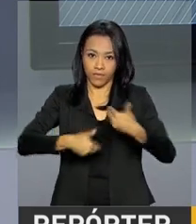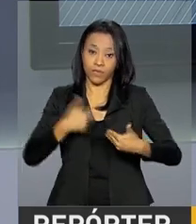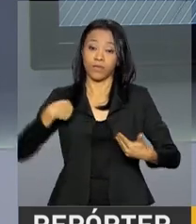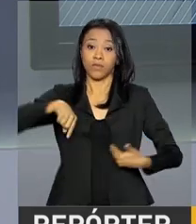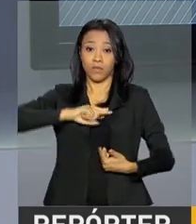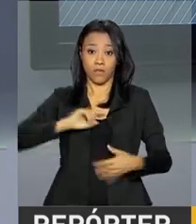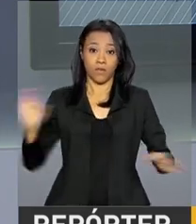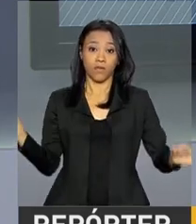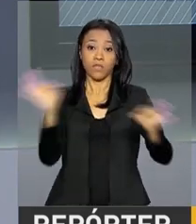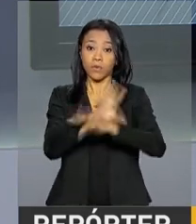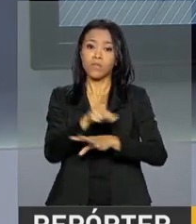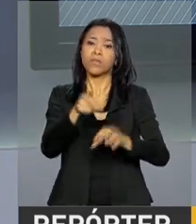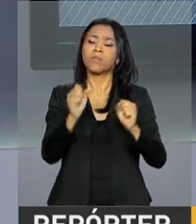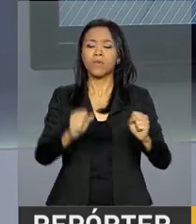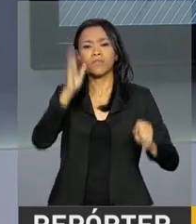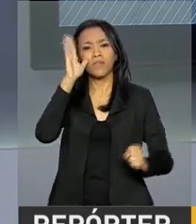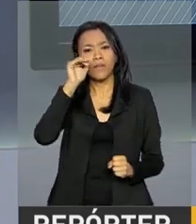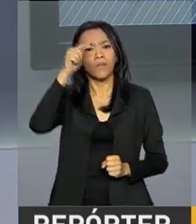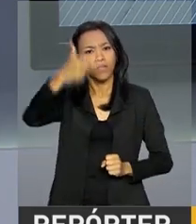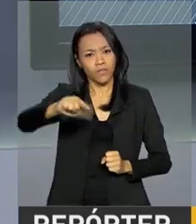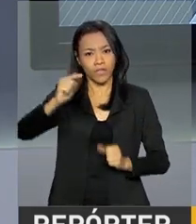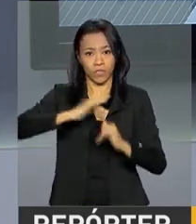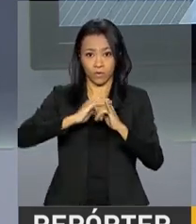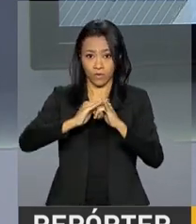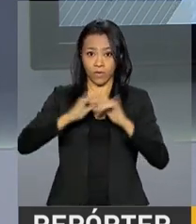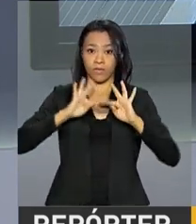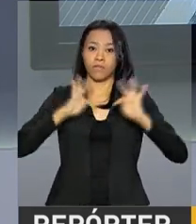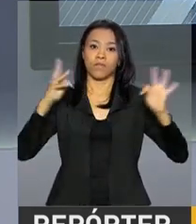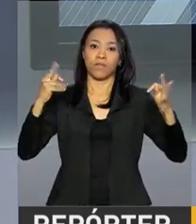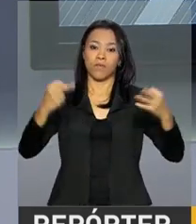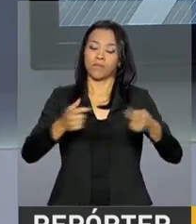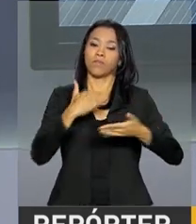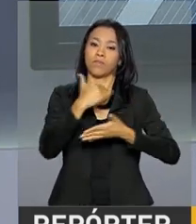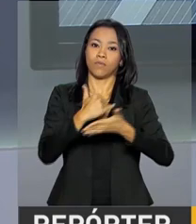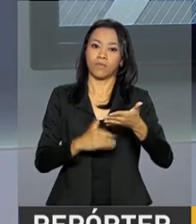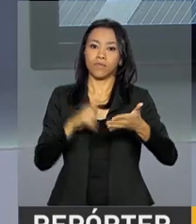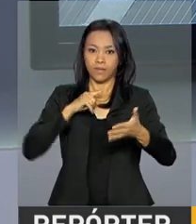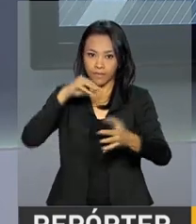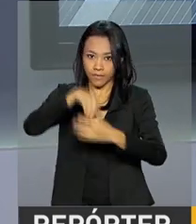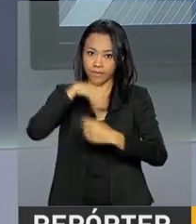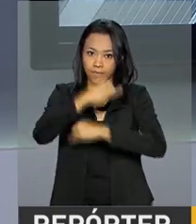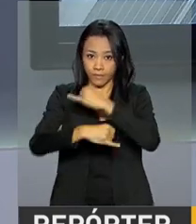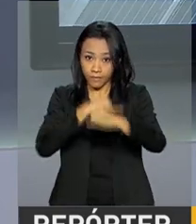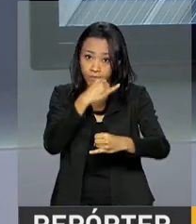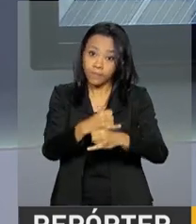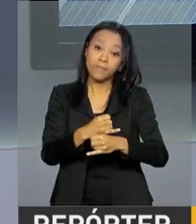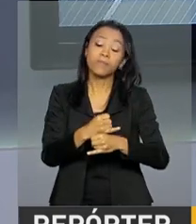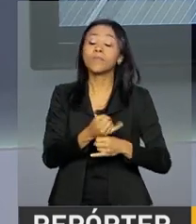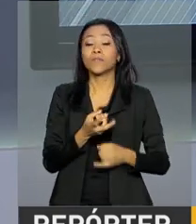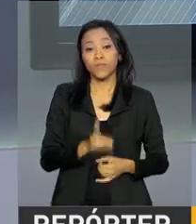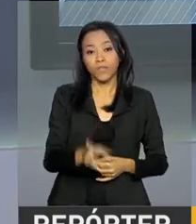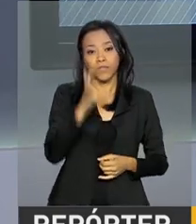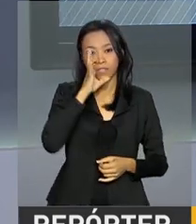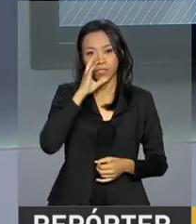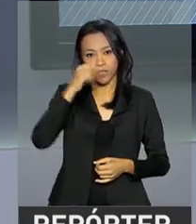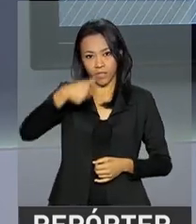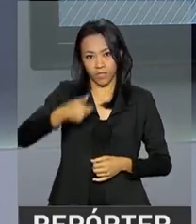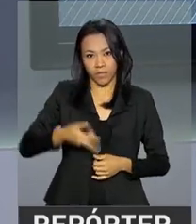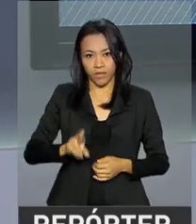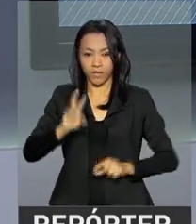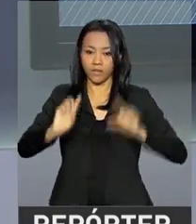Você pode rever as reportagens no YouTube. E toda a nossa programação também está na página da NBR na internet. Continue com a